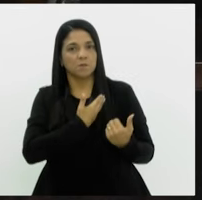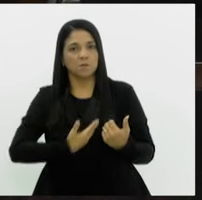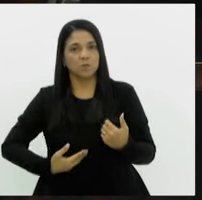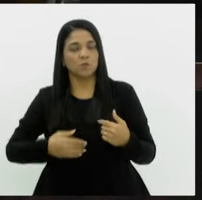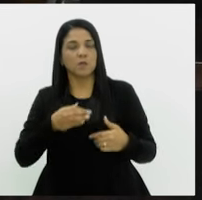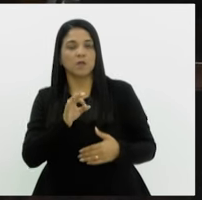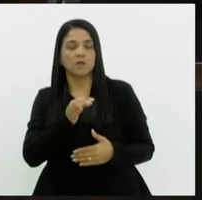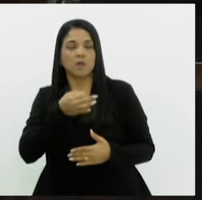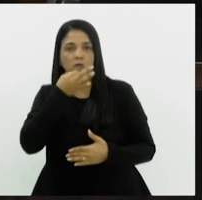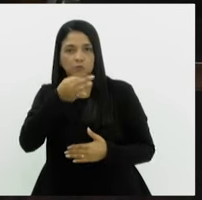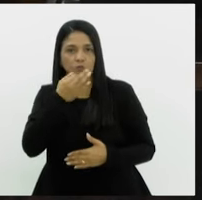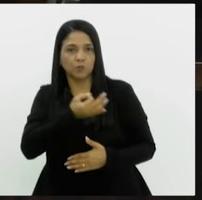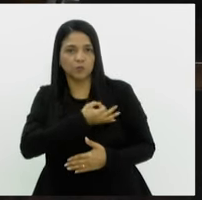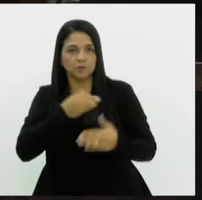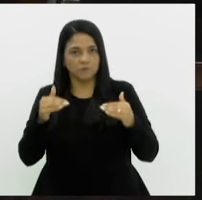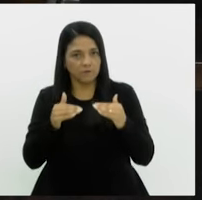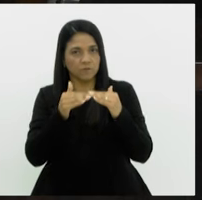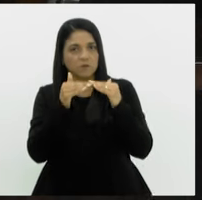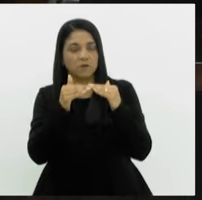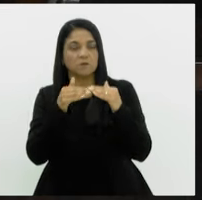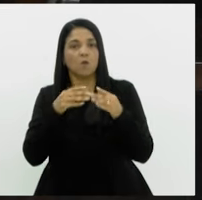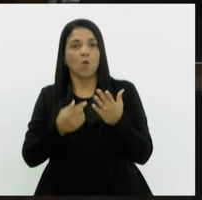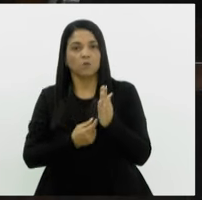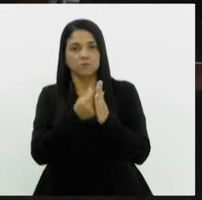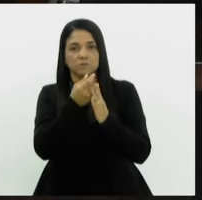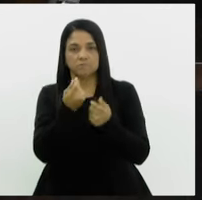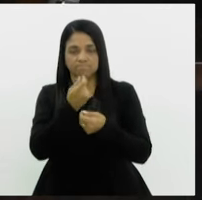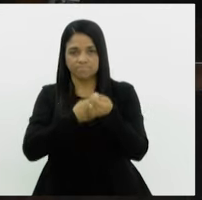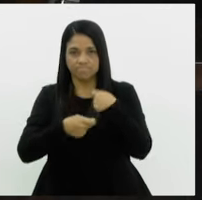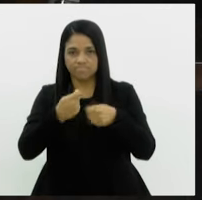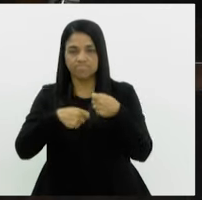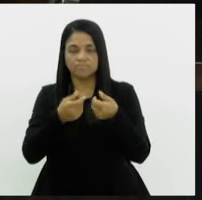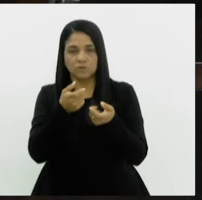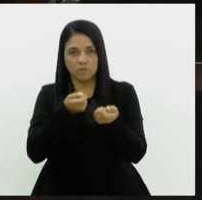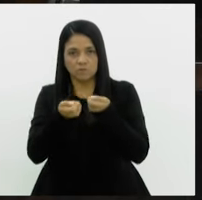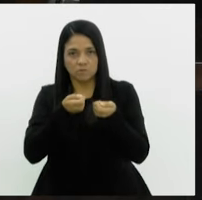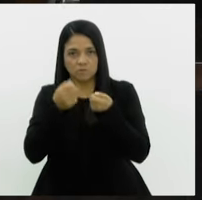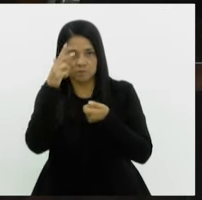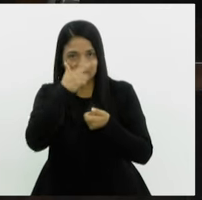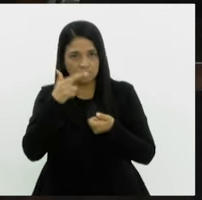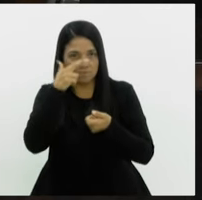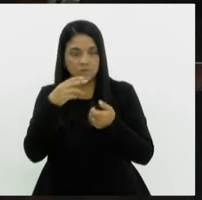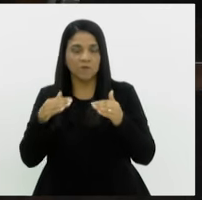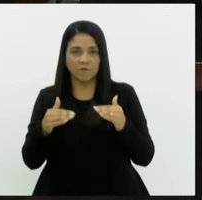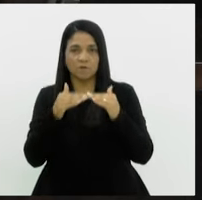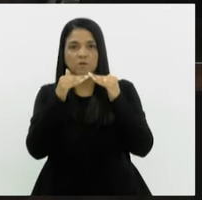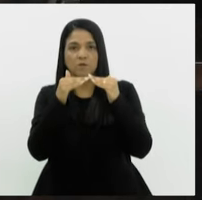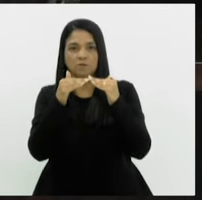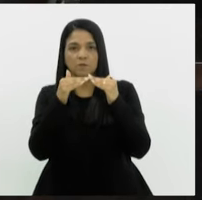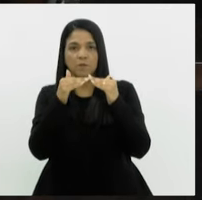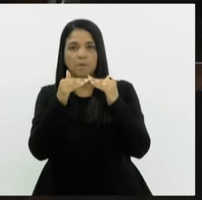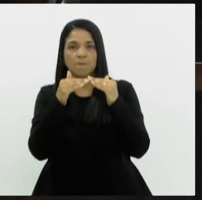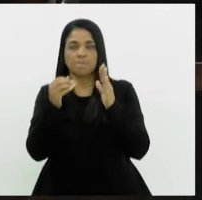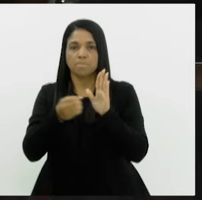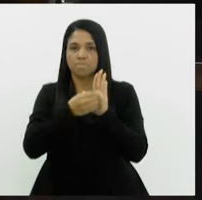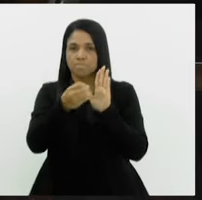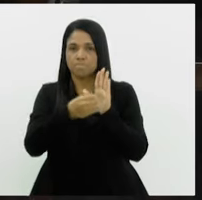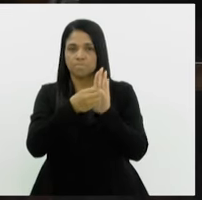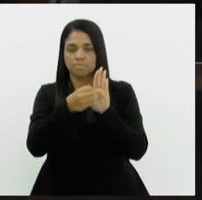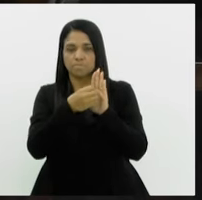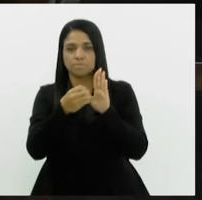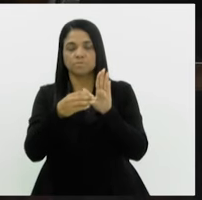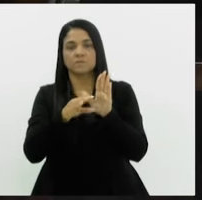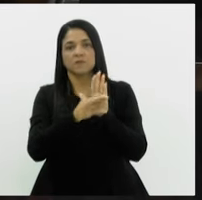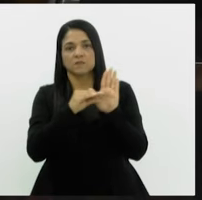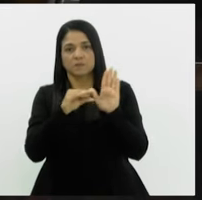Polícia favorável, Orçamento, Finanças, Fiscalização Financeira e Controle favorável. Novo parecer, as emendas